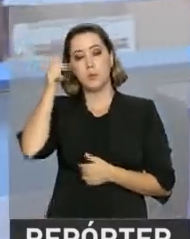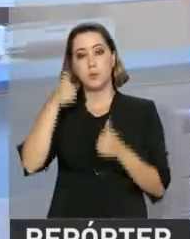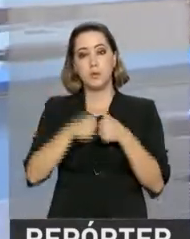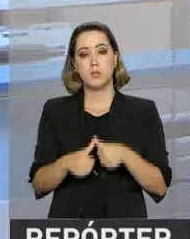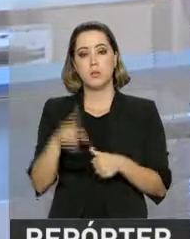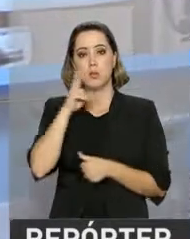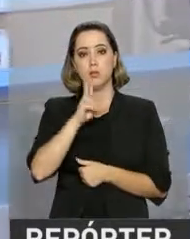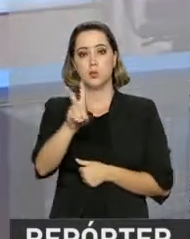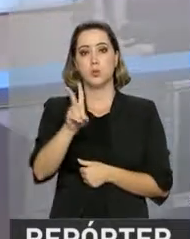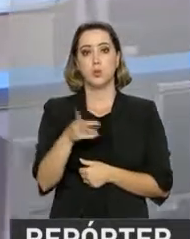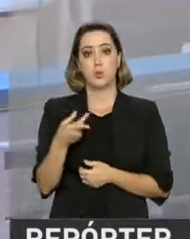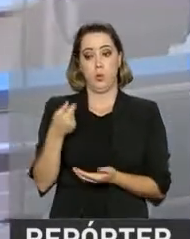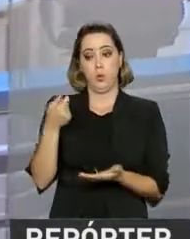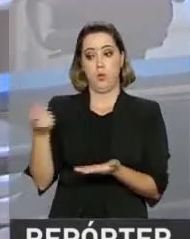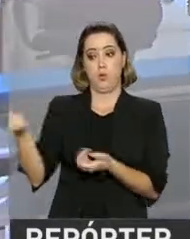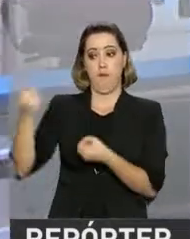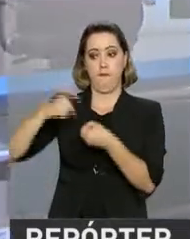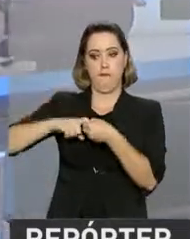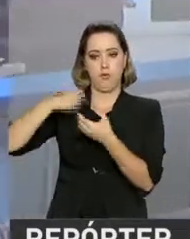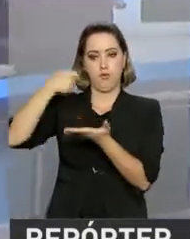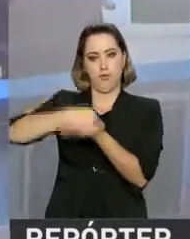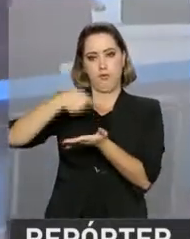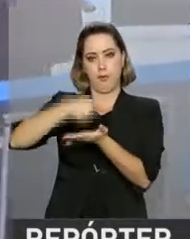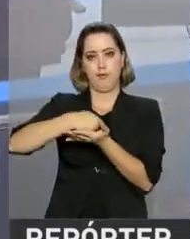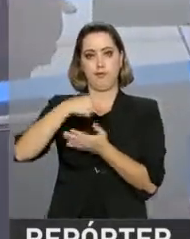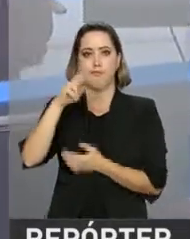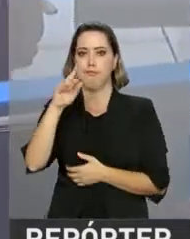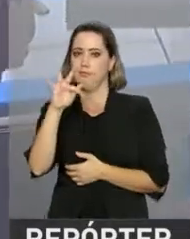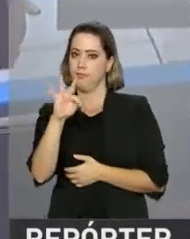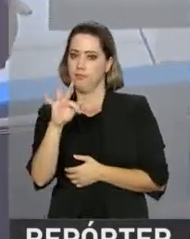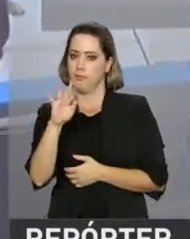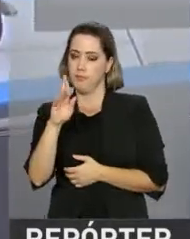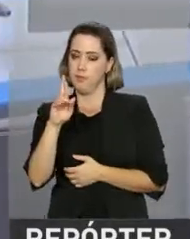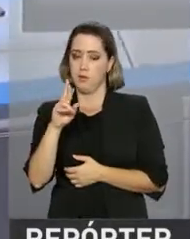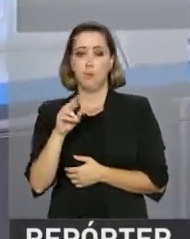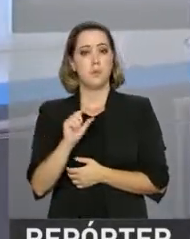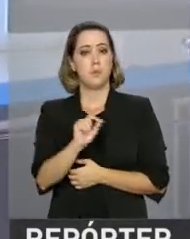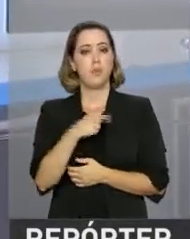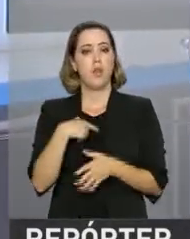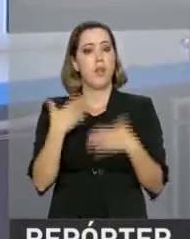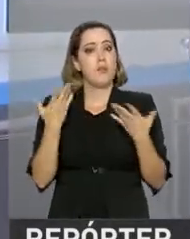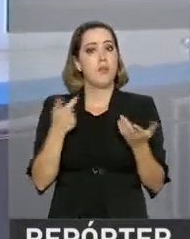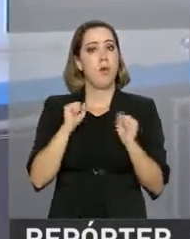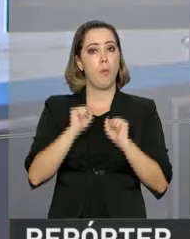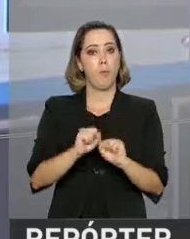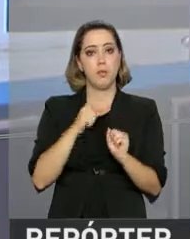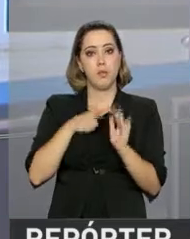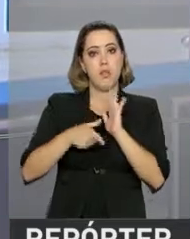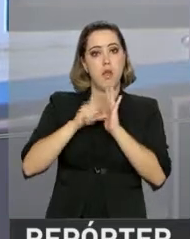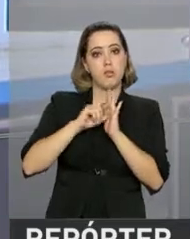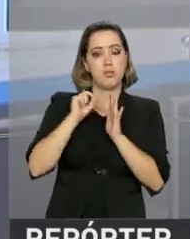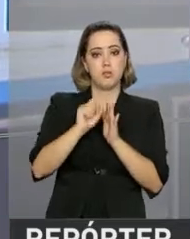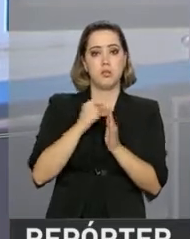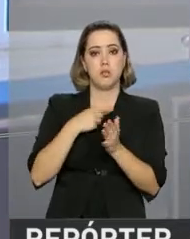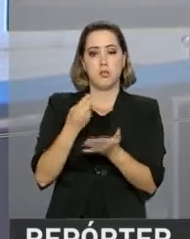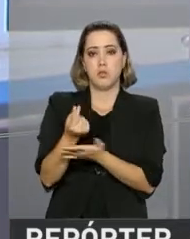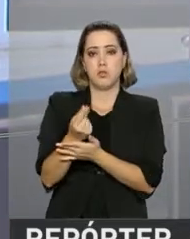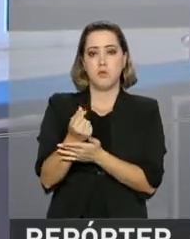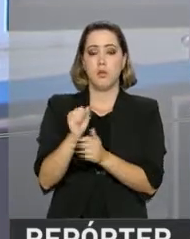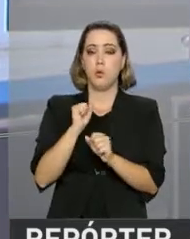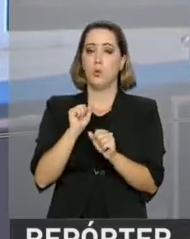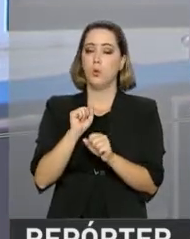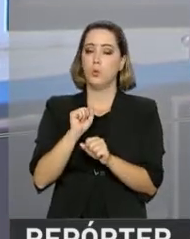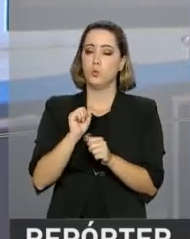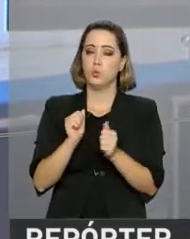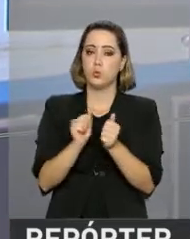olho no dinheiro da restituição, a dica é declarar o mais cedo possível. E que tal adiantar esse valor da restituição com um banco?